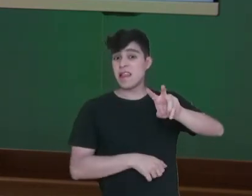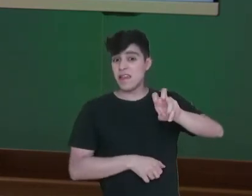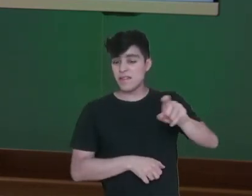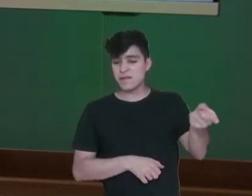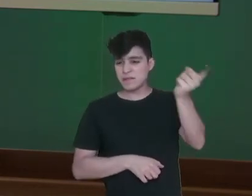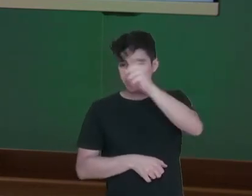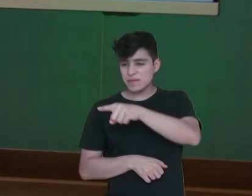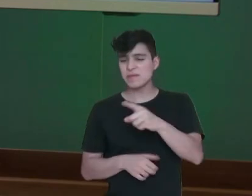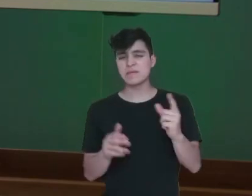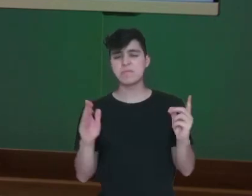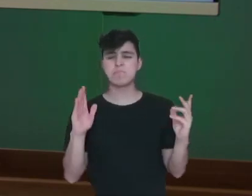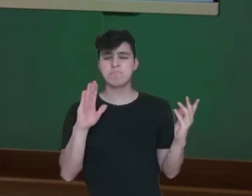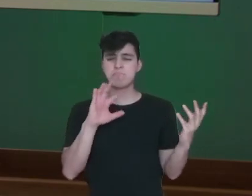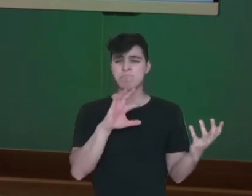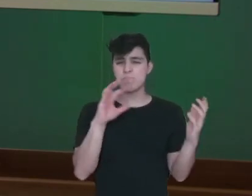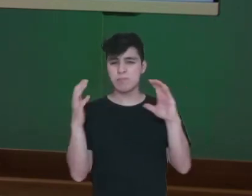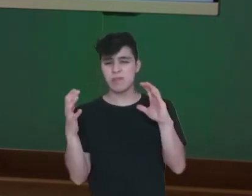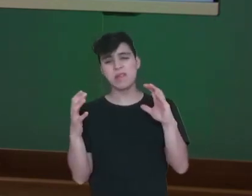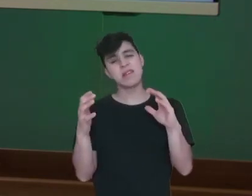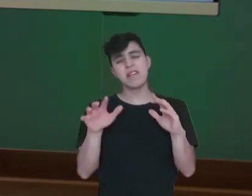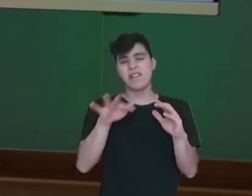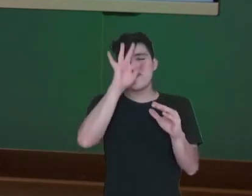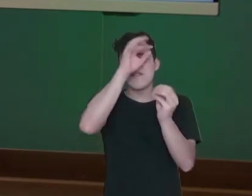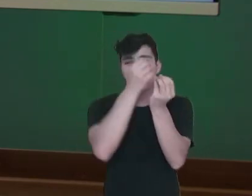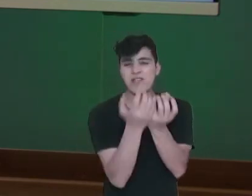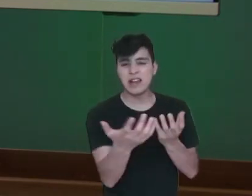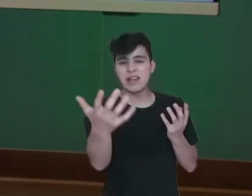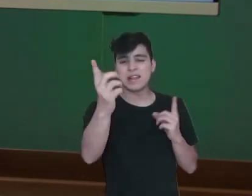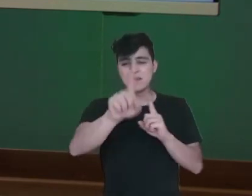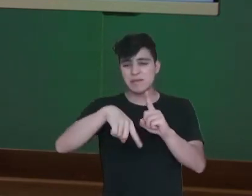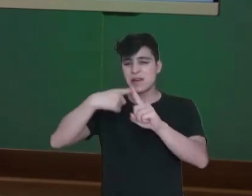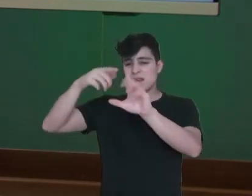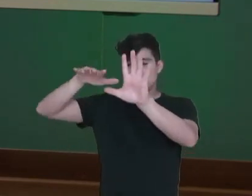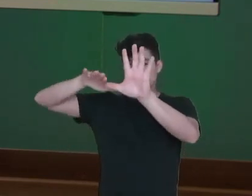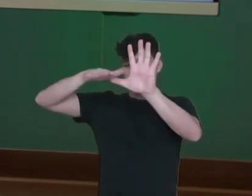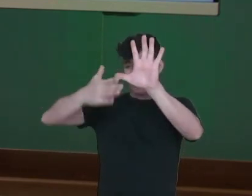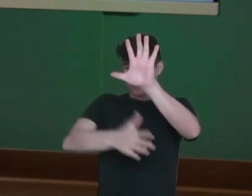de transição, que são a primavera e o outono,